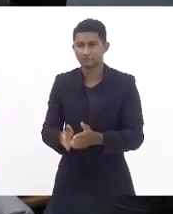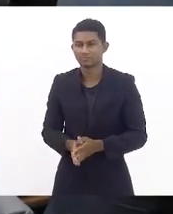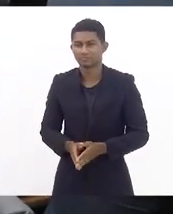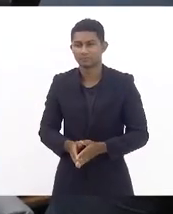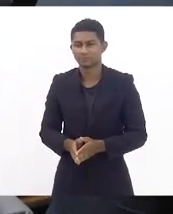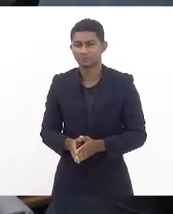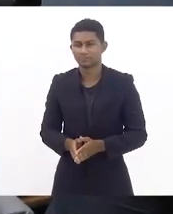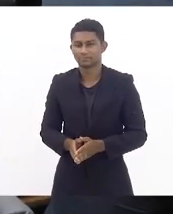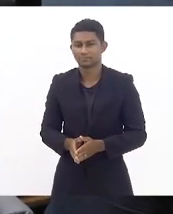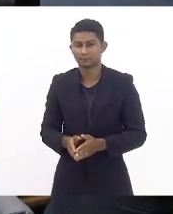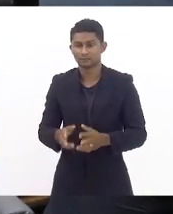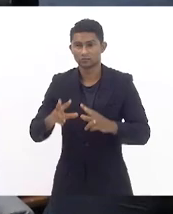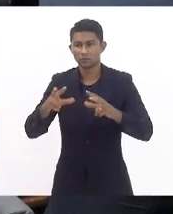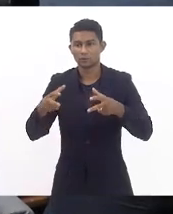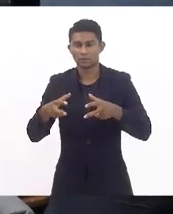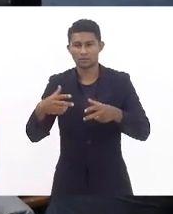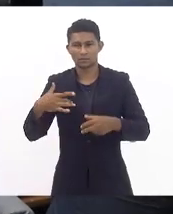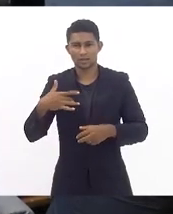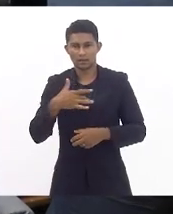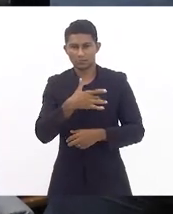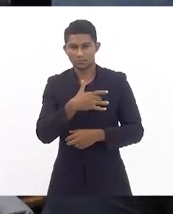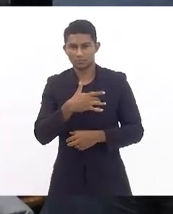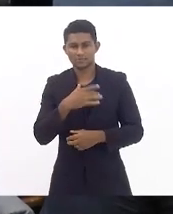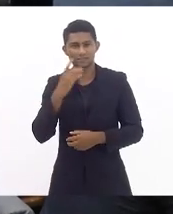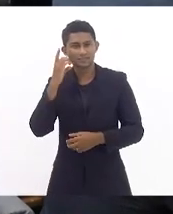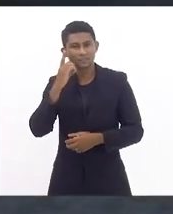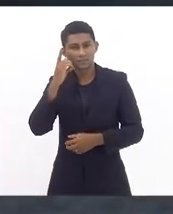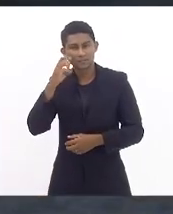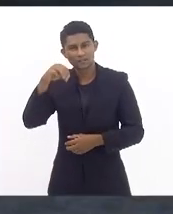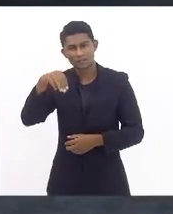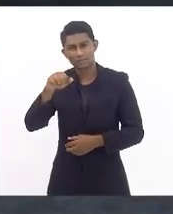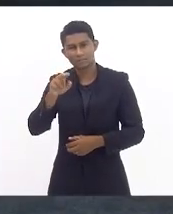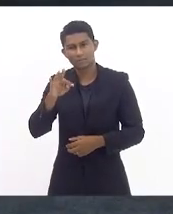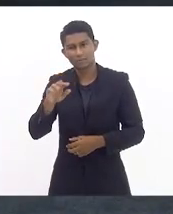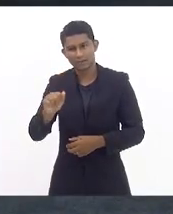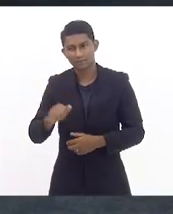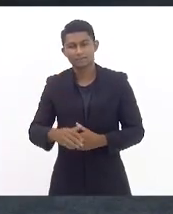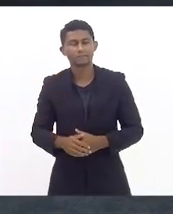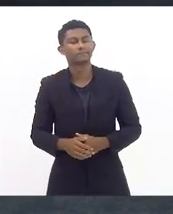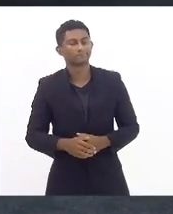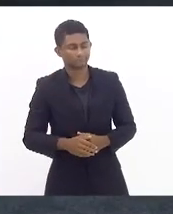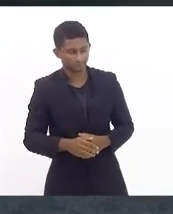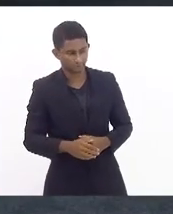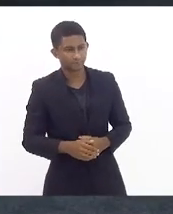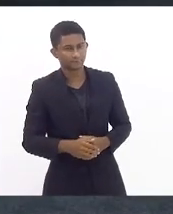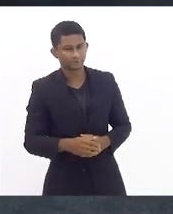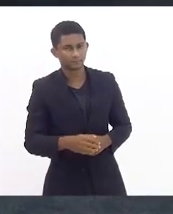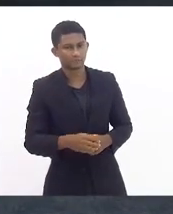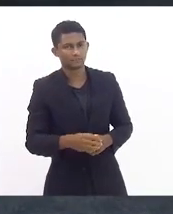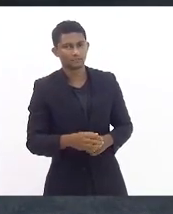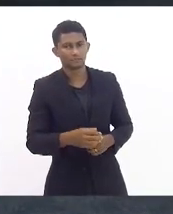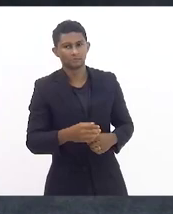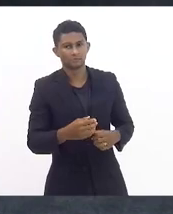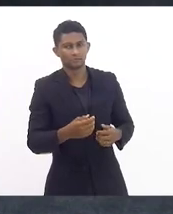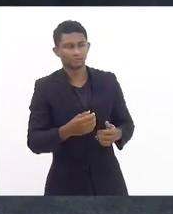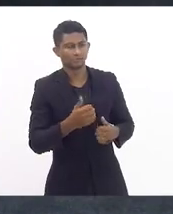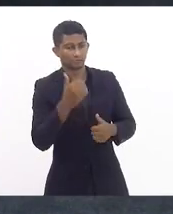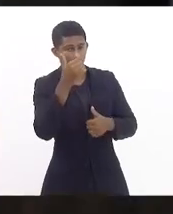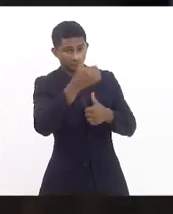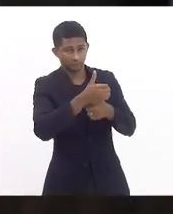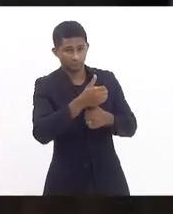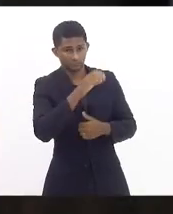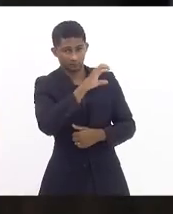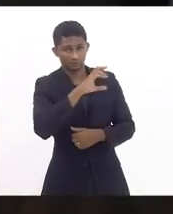honra, pela Comissão de Saúde, deputada Marta Rocha. Parecer favorável nos termos do substitutivo da CCJ.